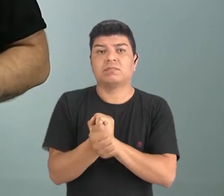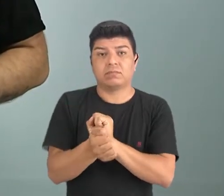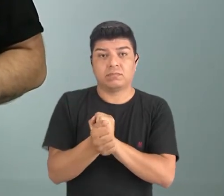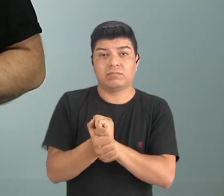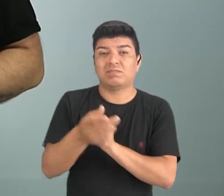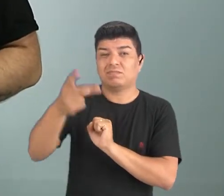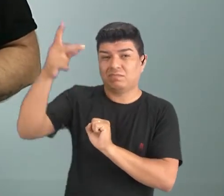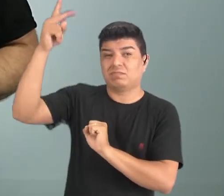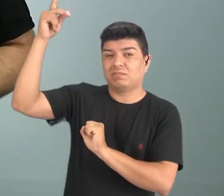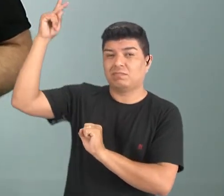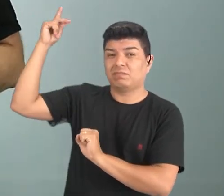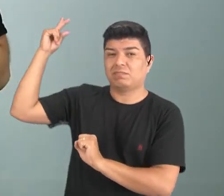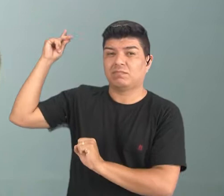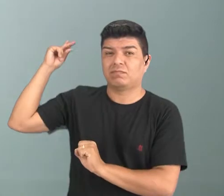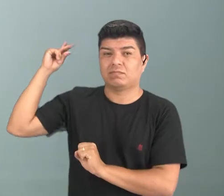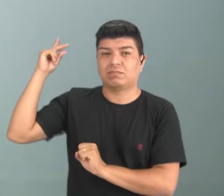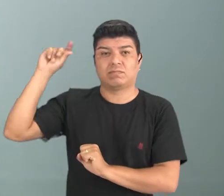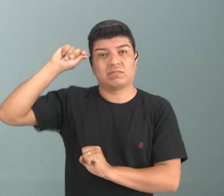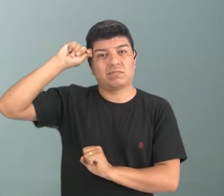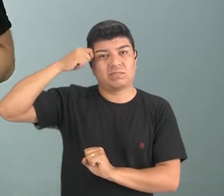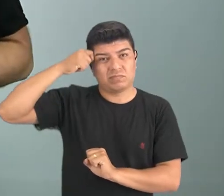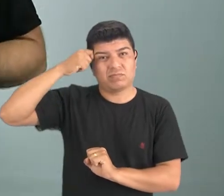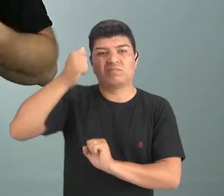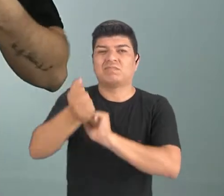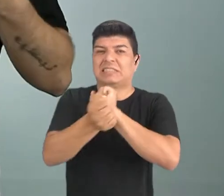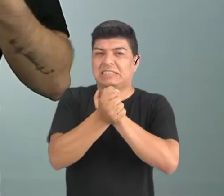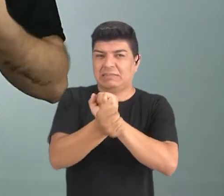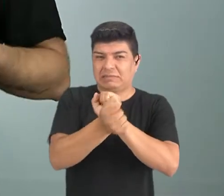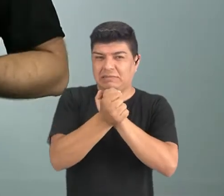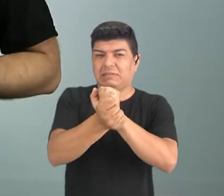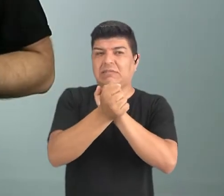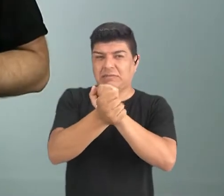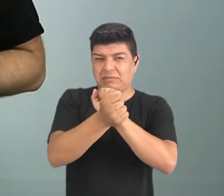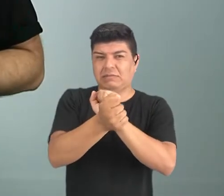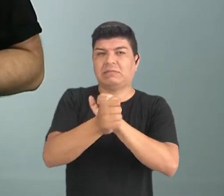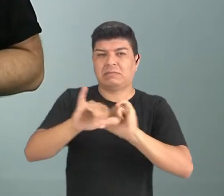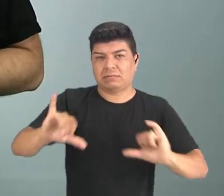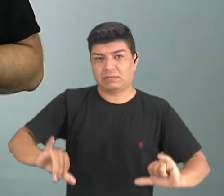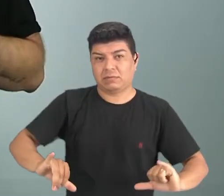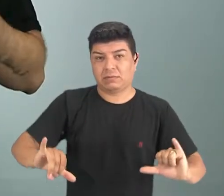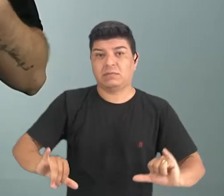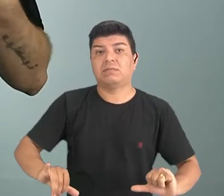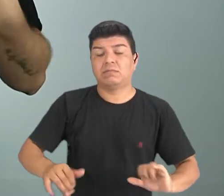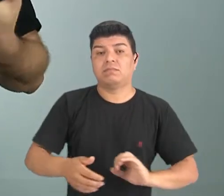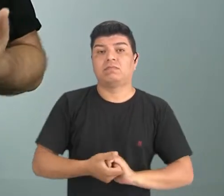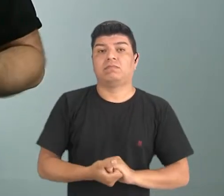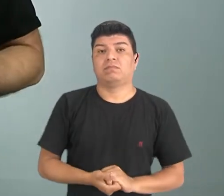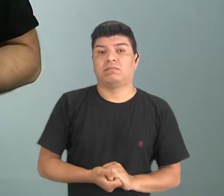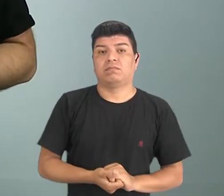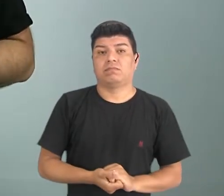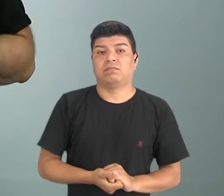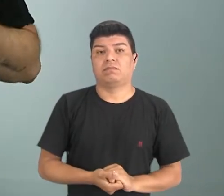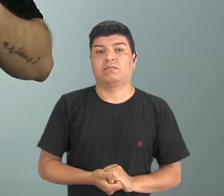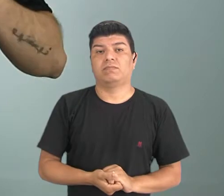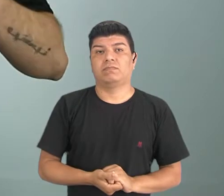há muito tempo atrás, os negros foram escravizados. Eles eram